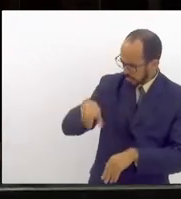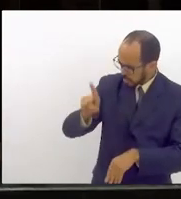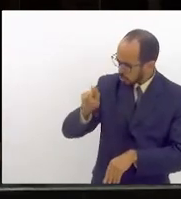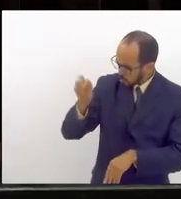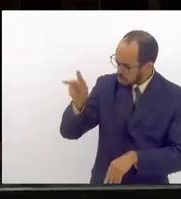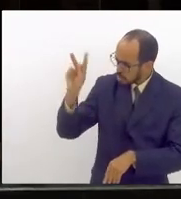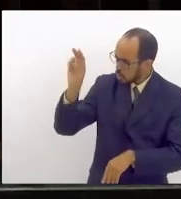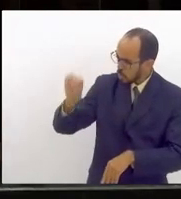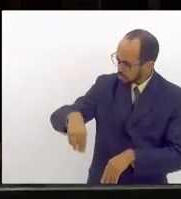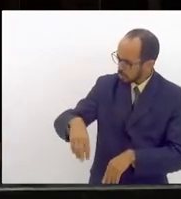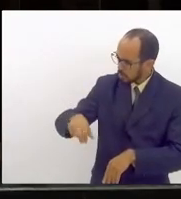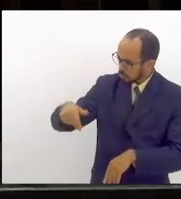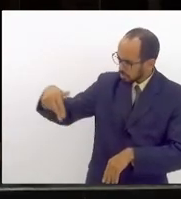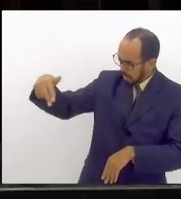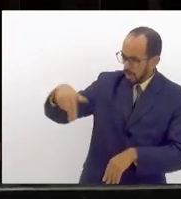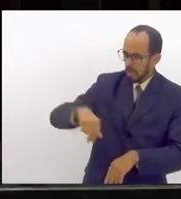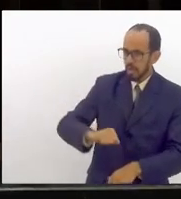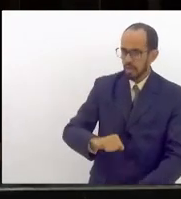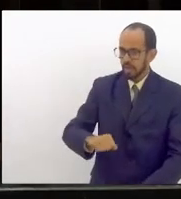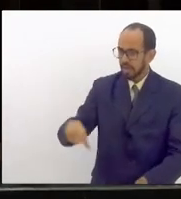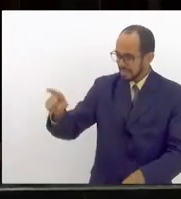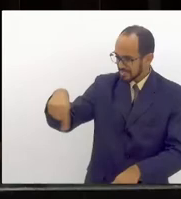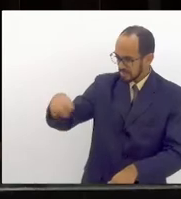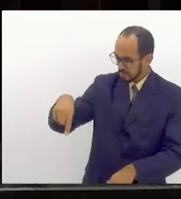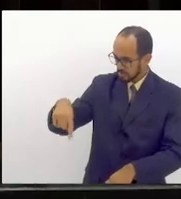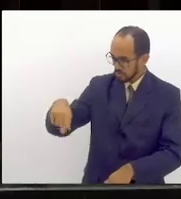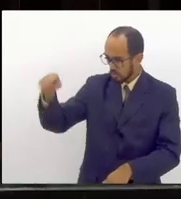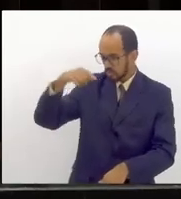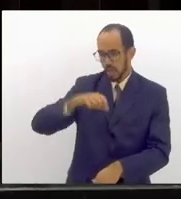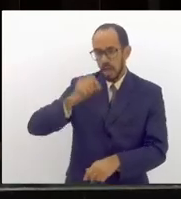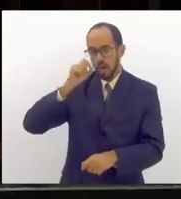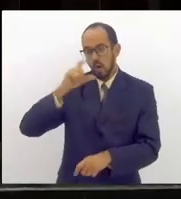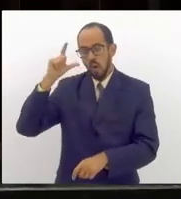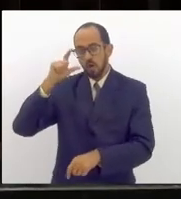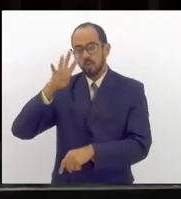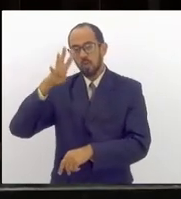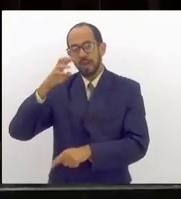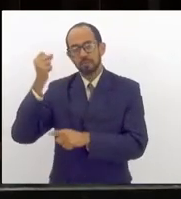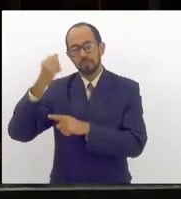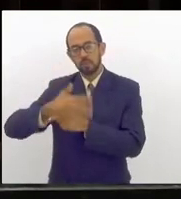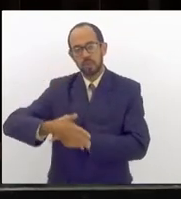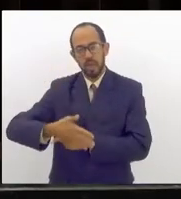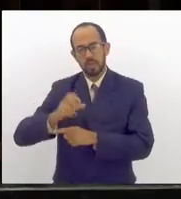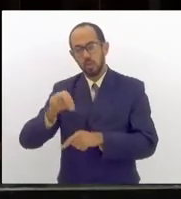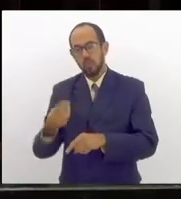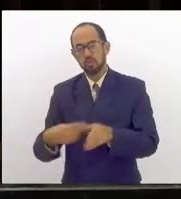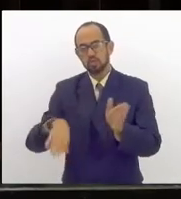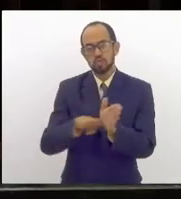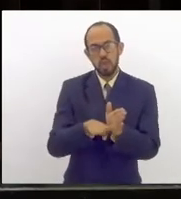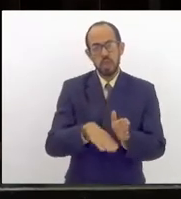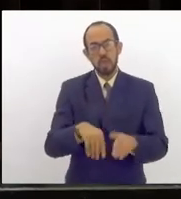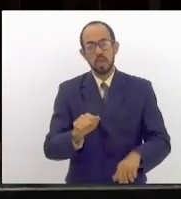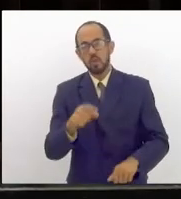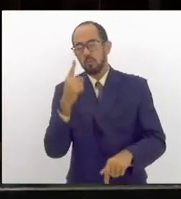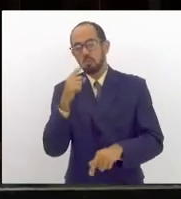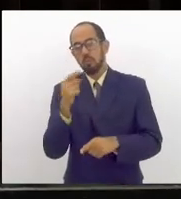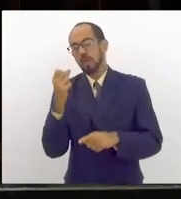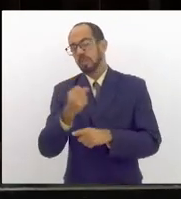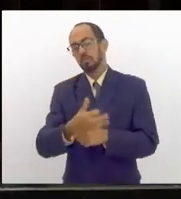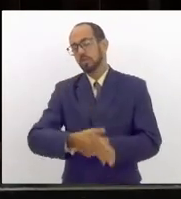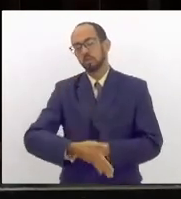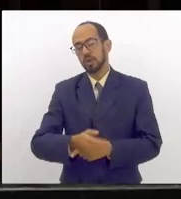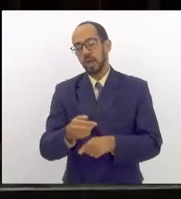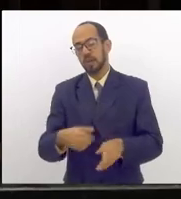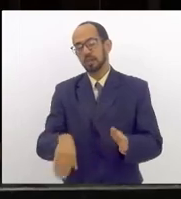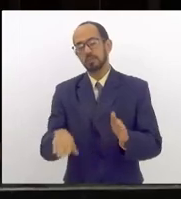correm 4 horas ou chega uma hora para voltar para sua casa e como são agredido